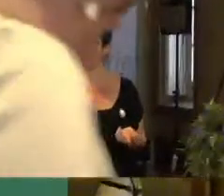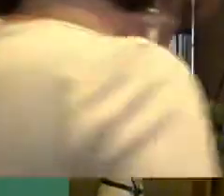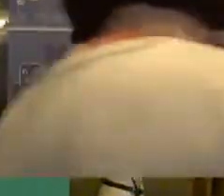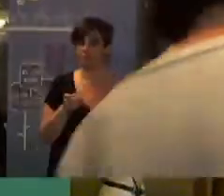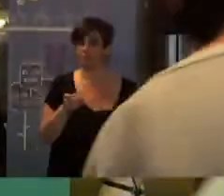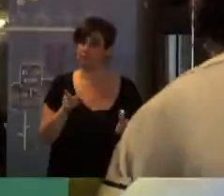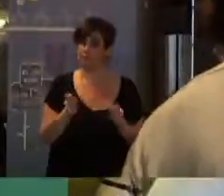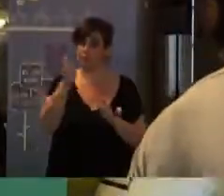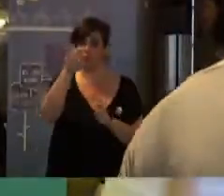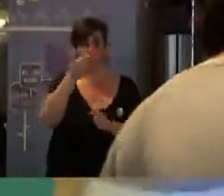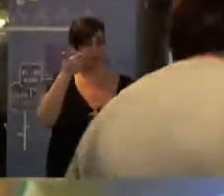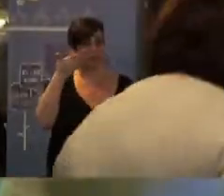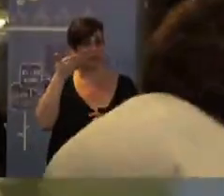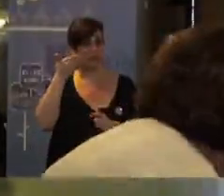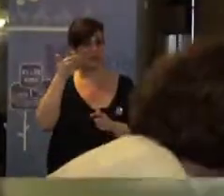que gerou